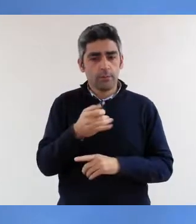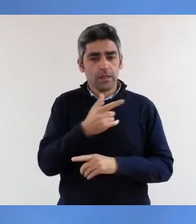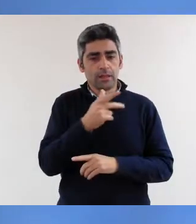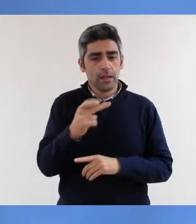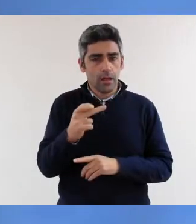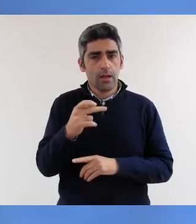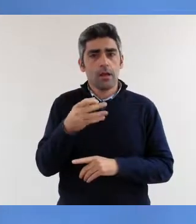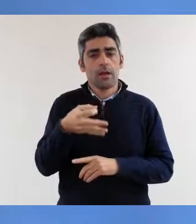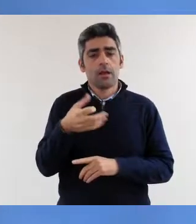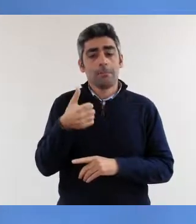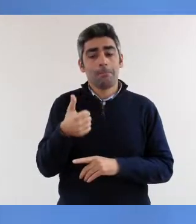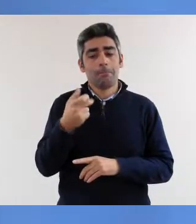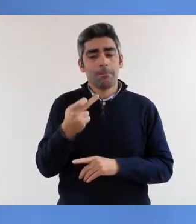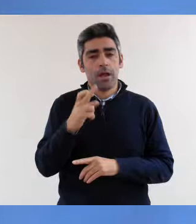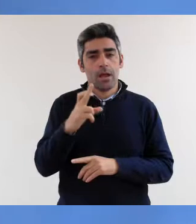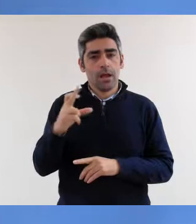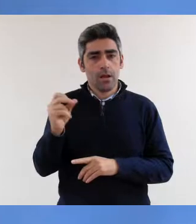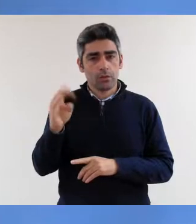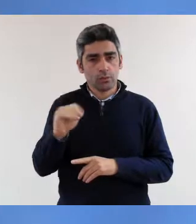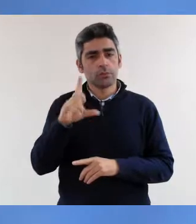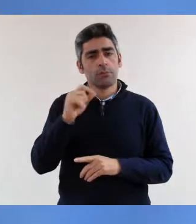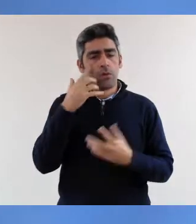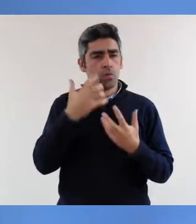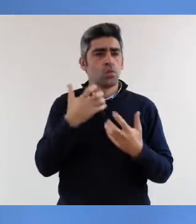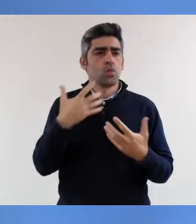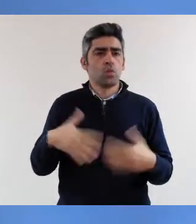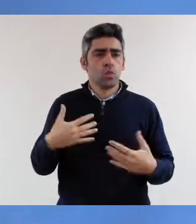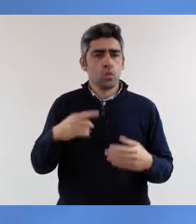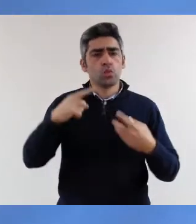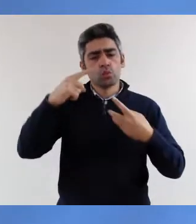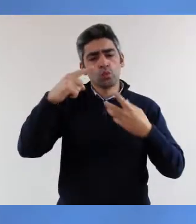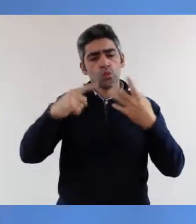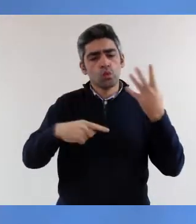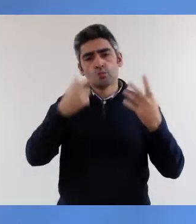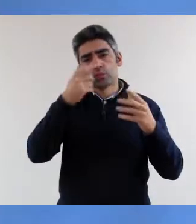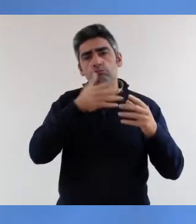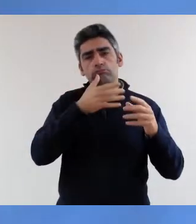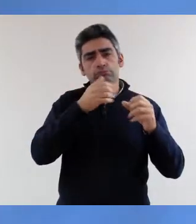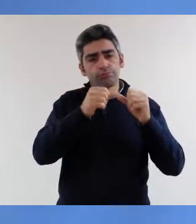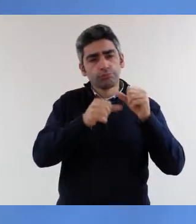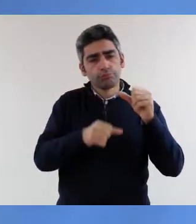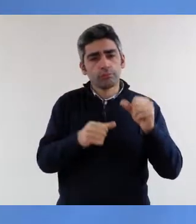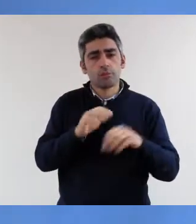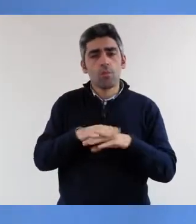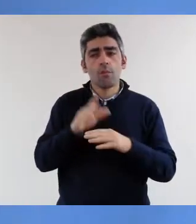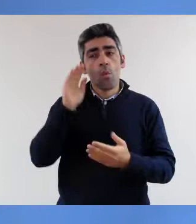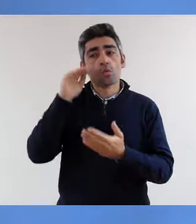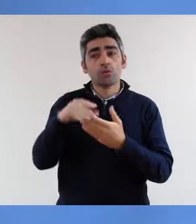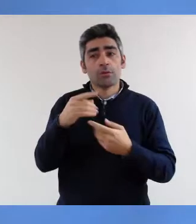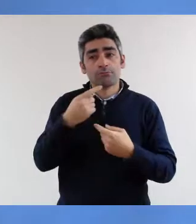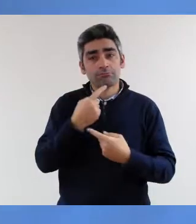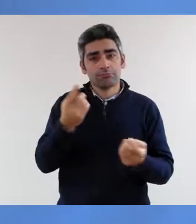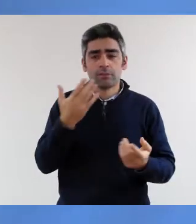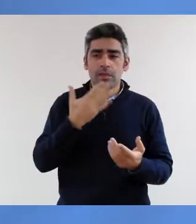para o hospital foi notável como notáveis foram todas as intervenções por aquilo que se